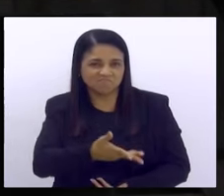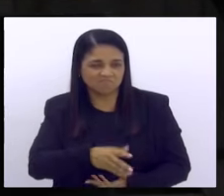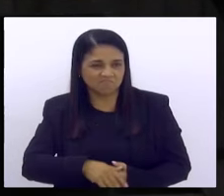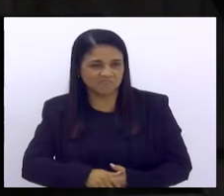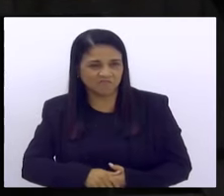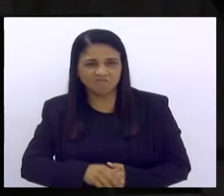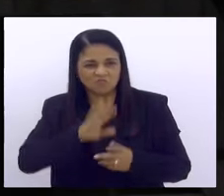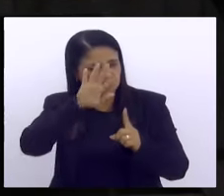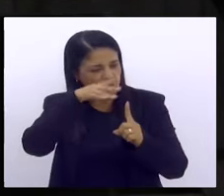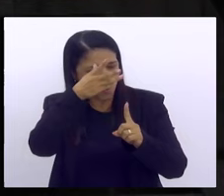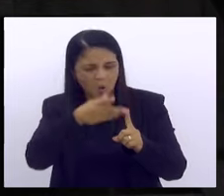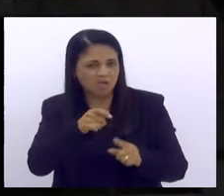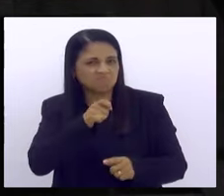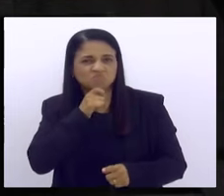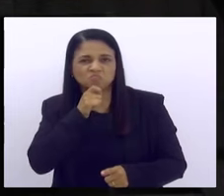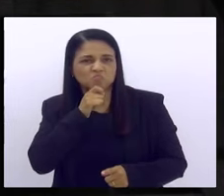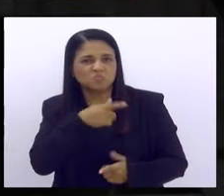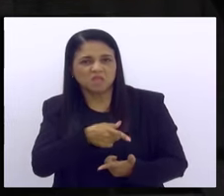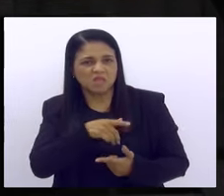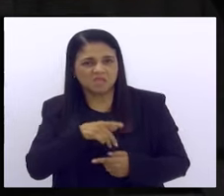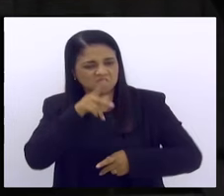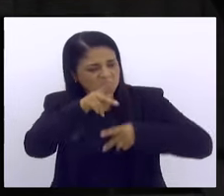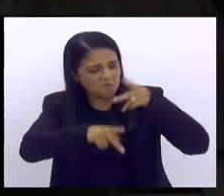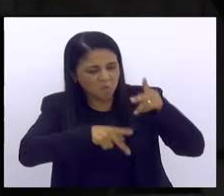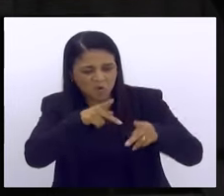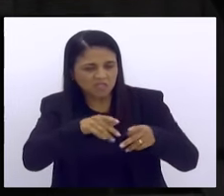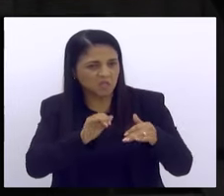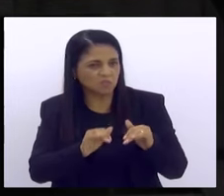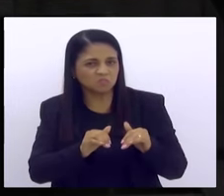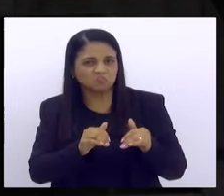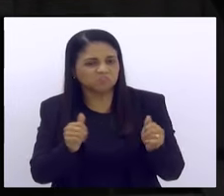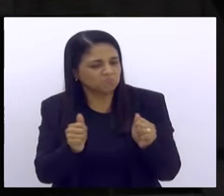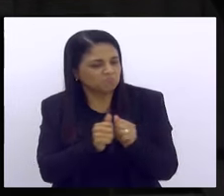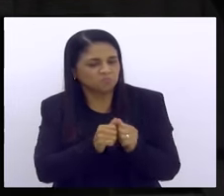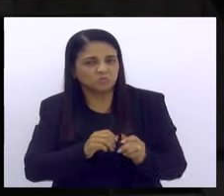Você não é honrado, você não tem a população ao seu lado.